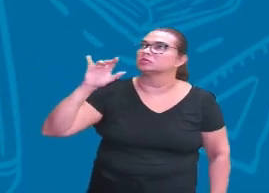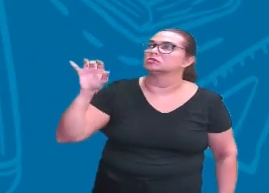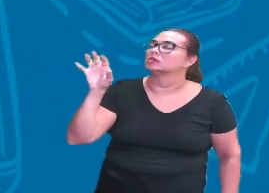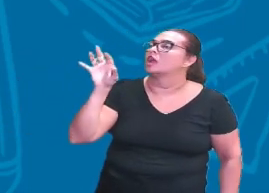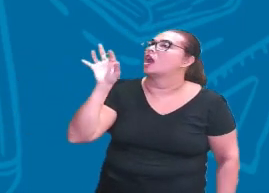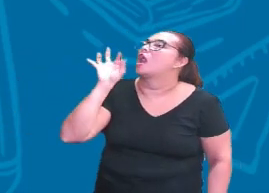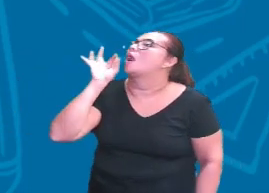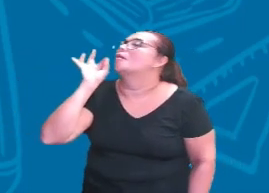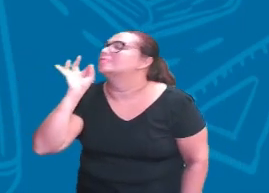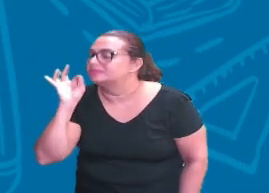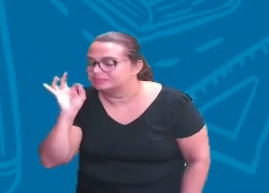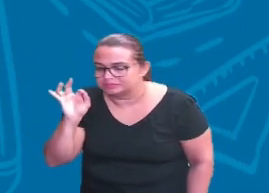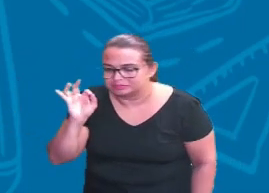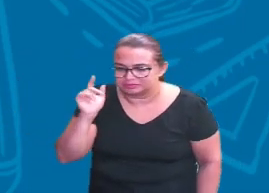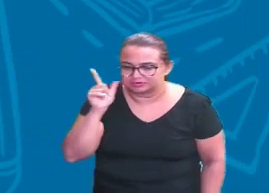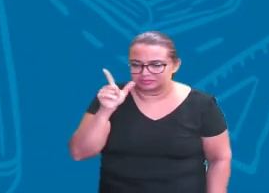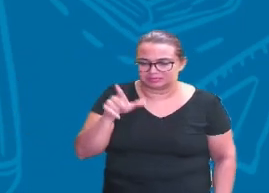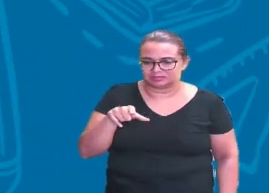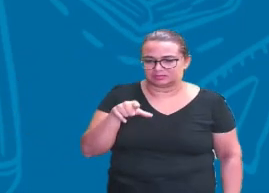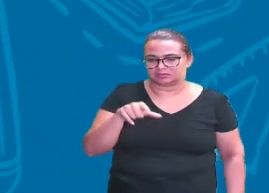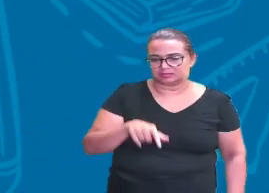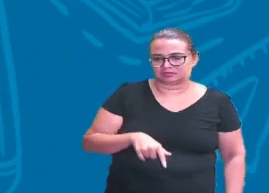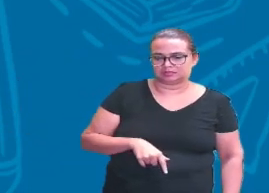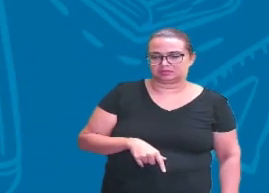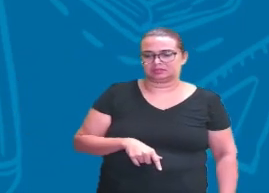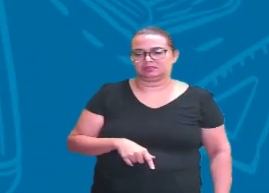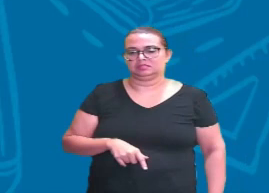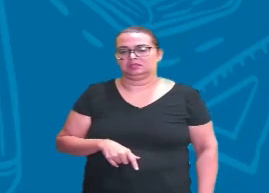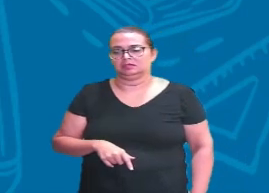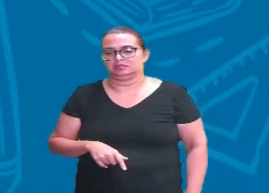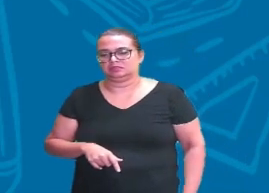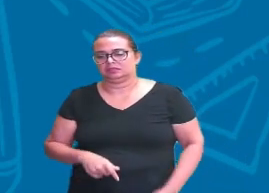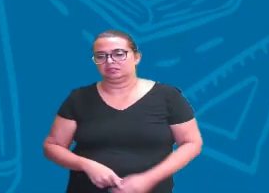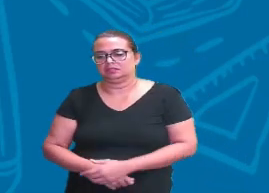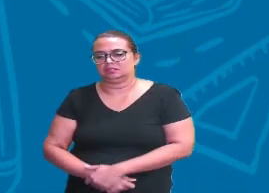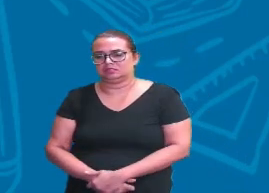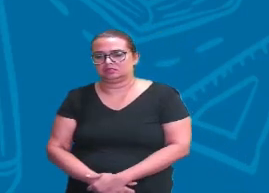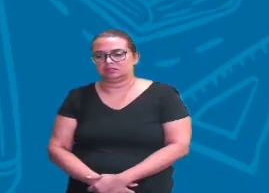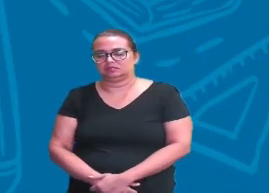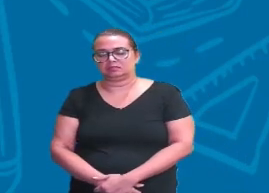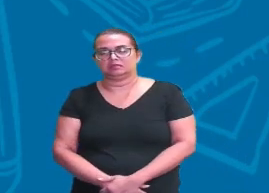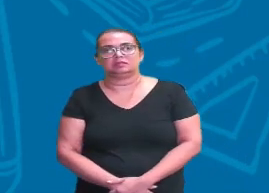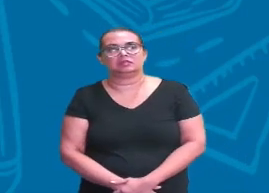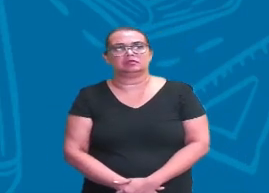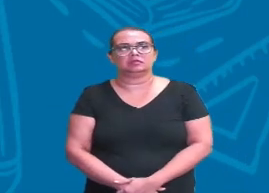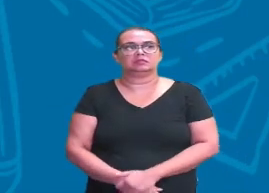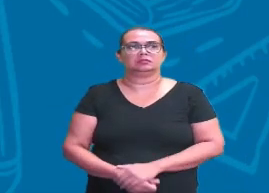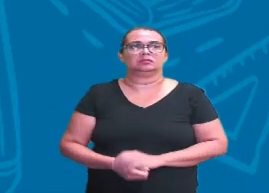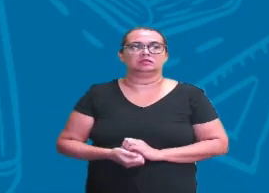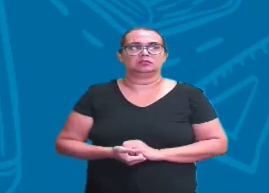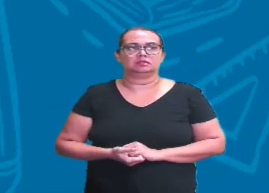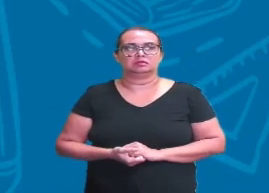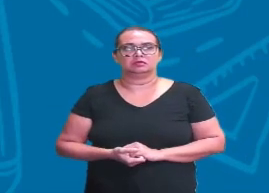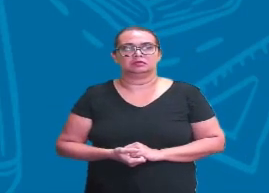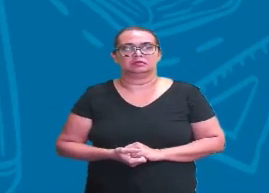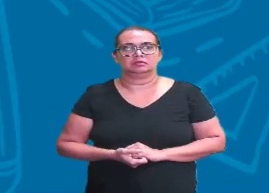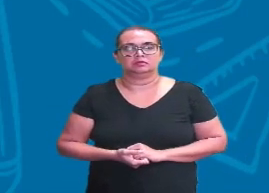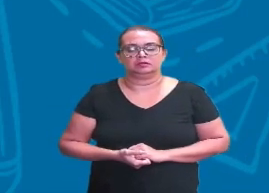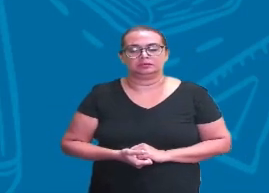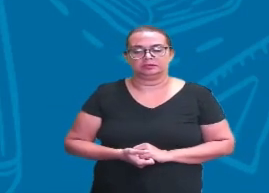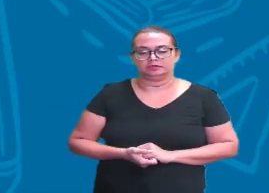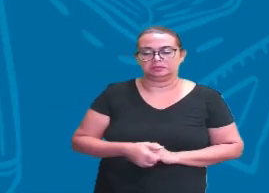toma. Ok? Que está atuando aí é a força da gravidade. Gente, tranquilo até aí?